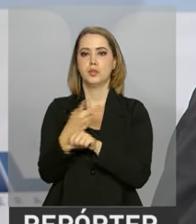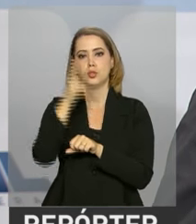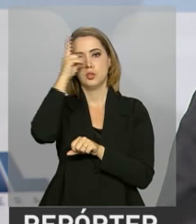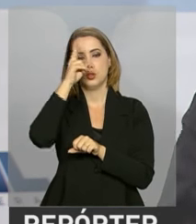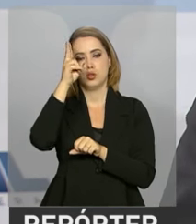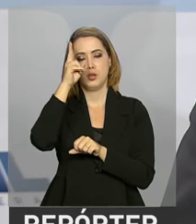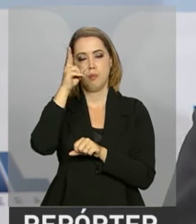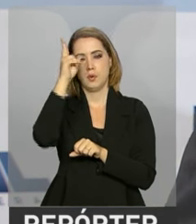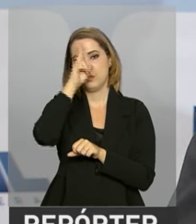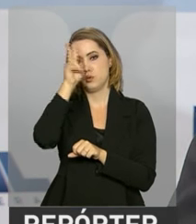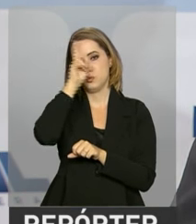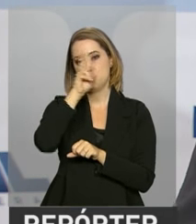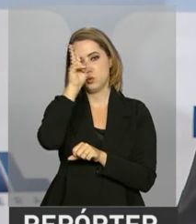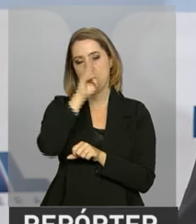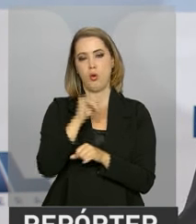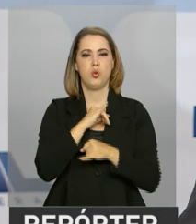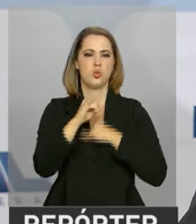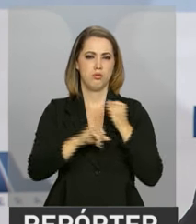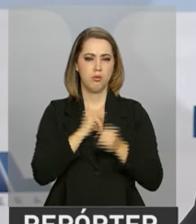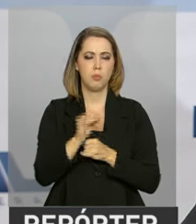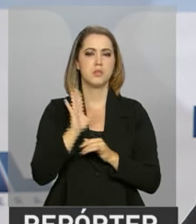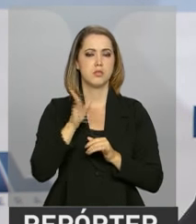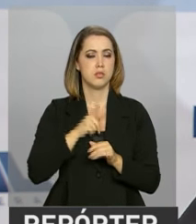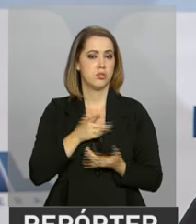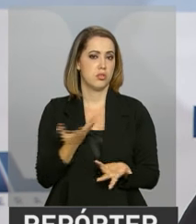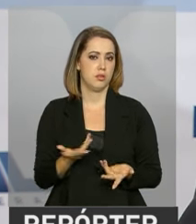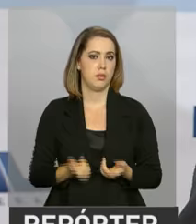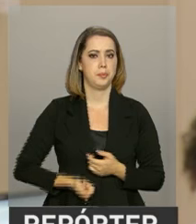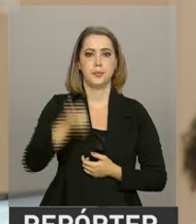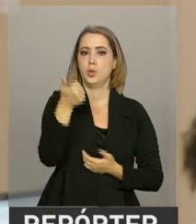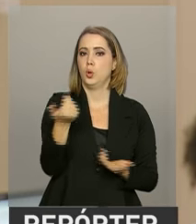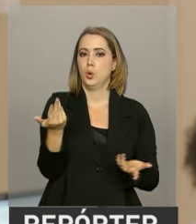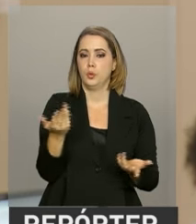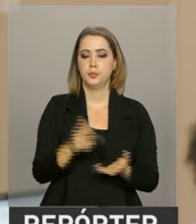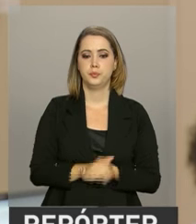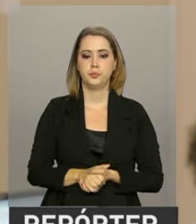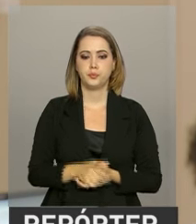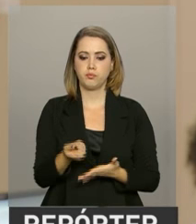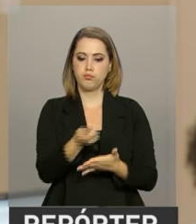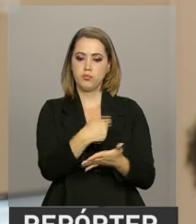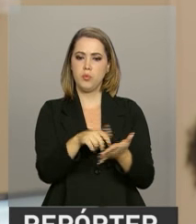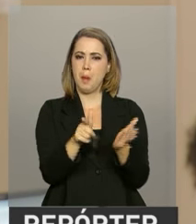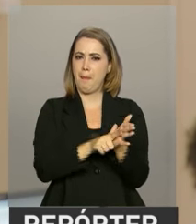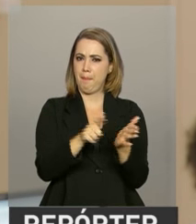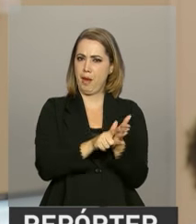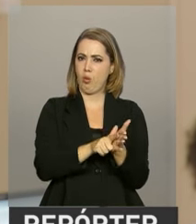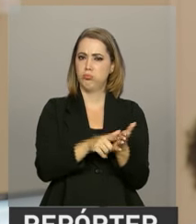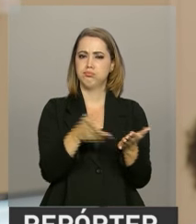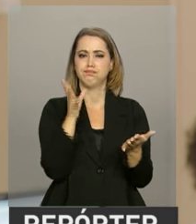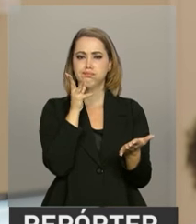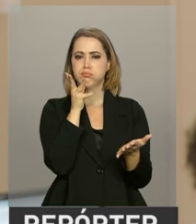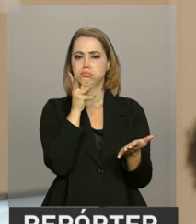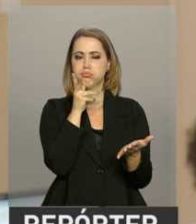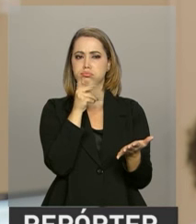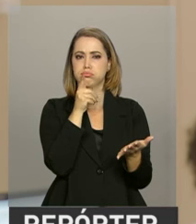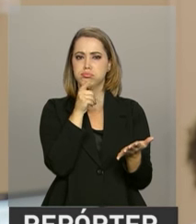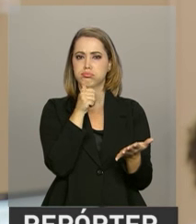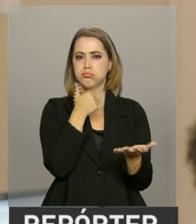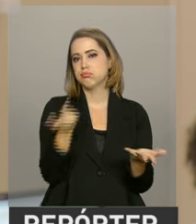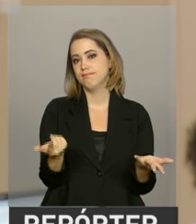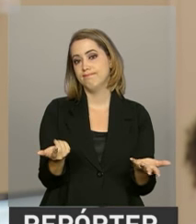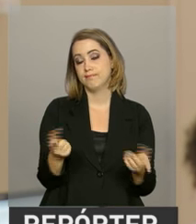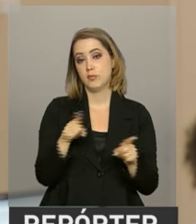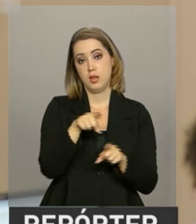então aumentará a resolutividade na unidade básica de saúde em papel demora mais né que você tem que anotar tudo e pode ter algum tipo de de